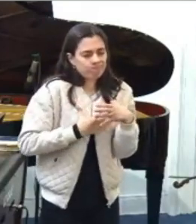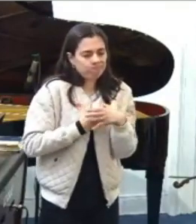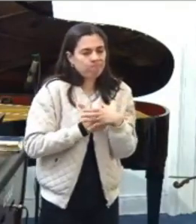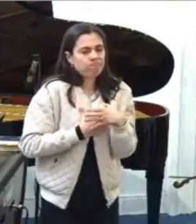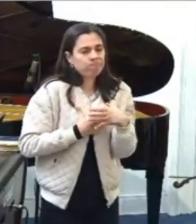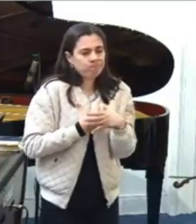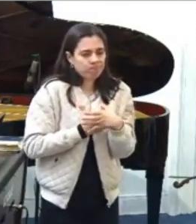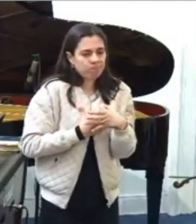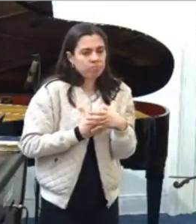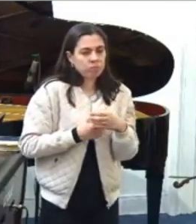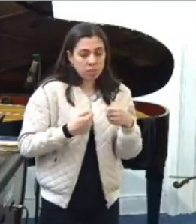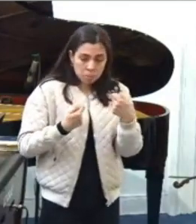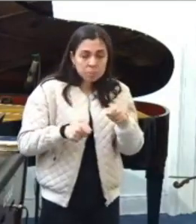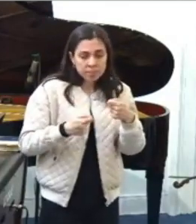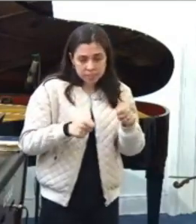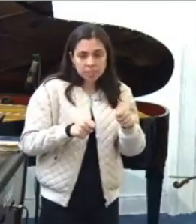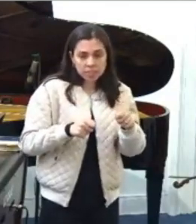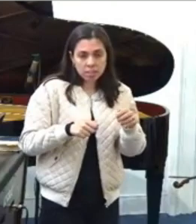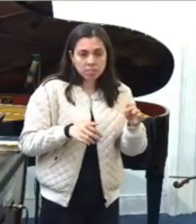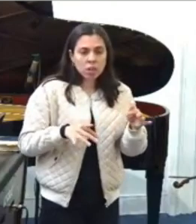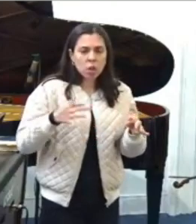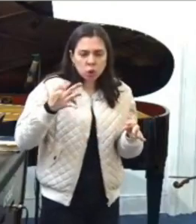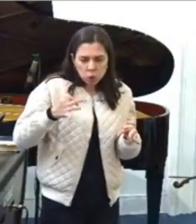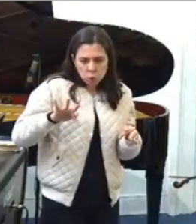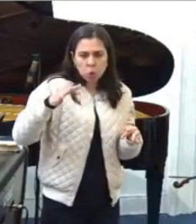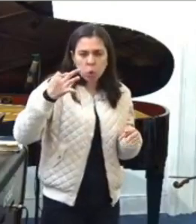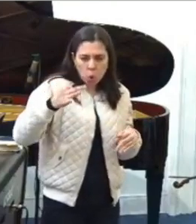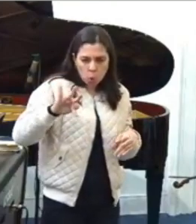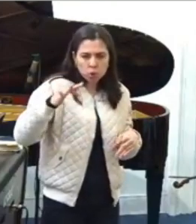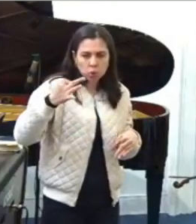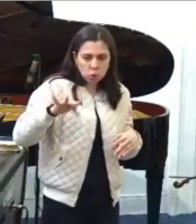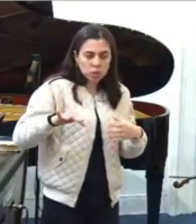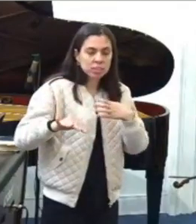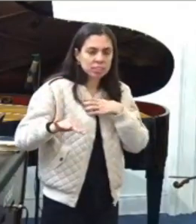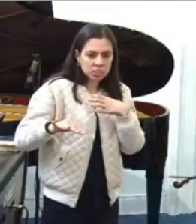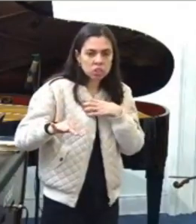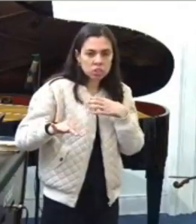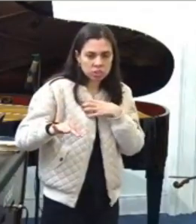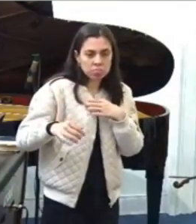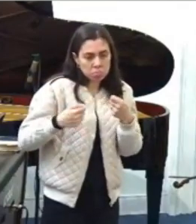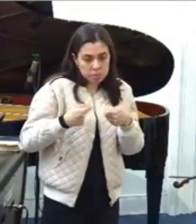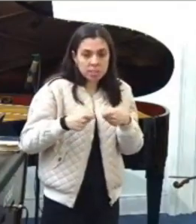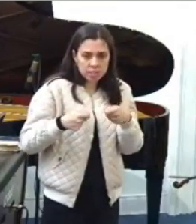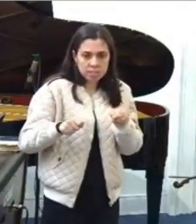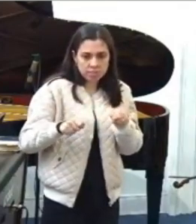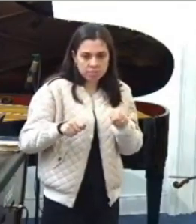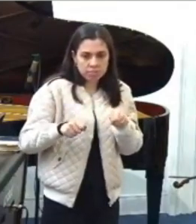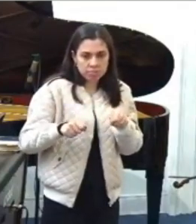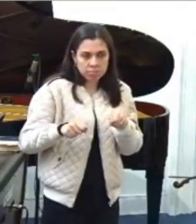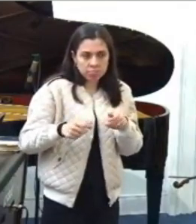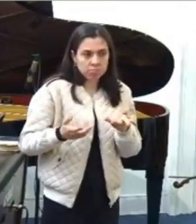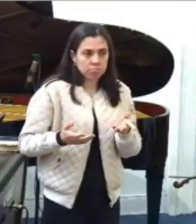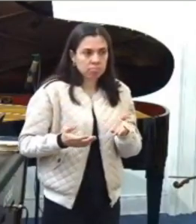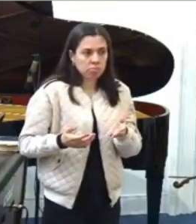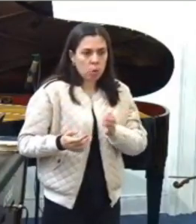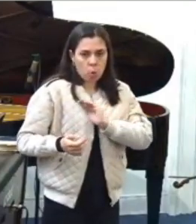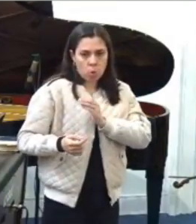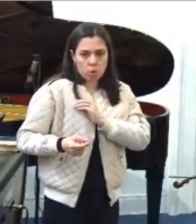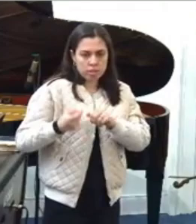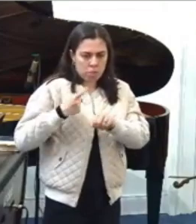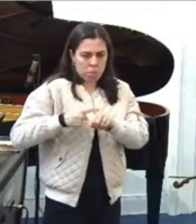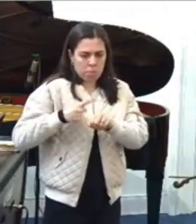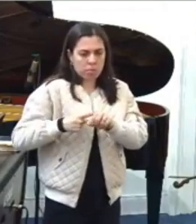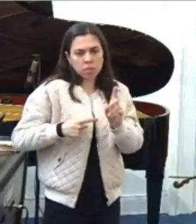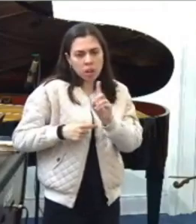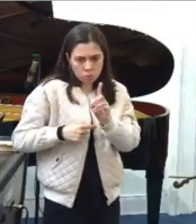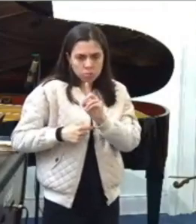não fique insensível, para que diante de um mundo quebrado e de um mundo marcado pela perseguição que Satanás